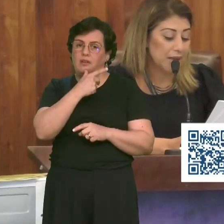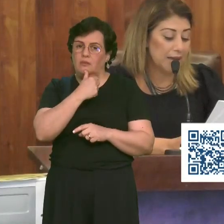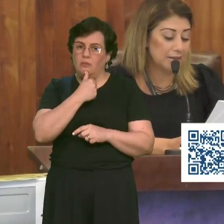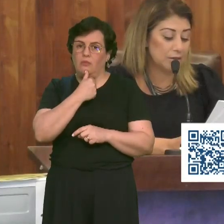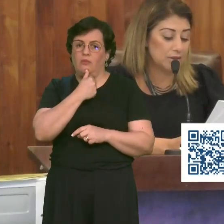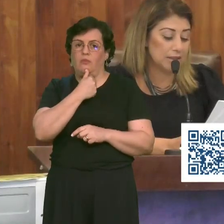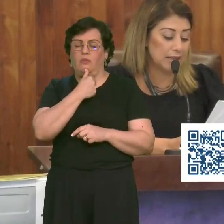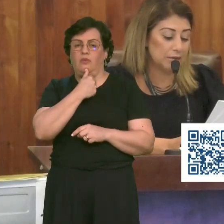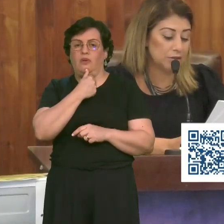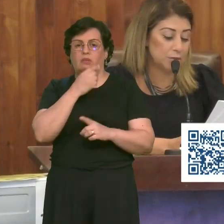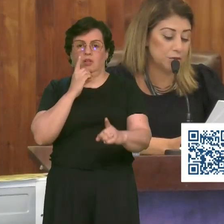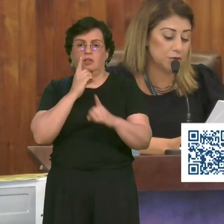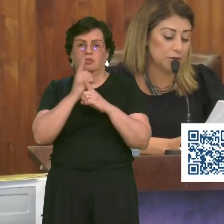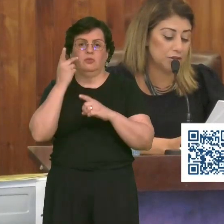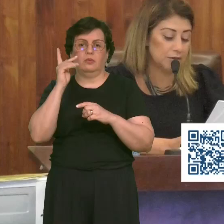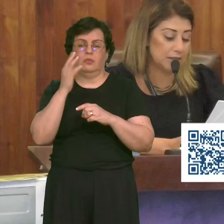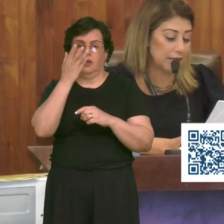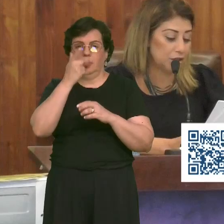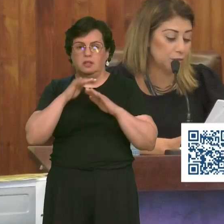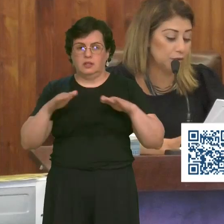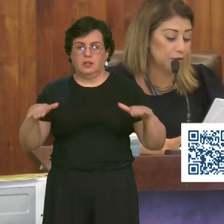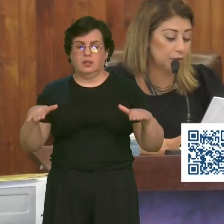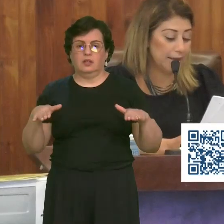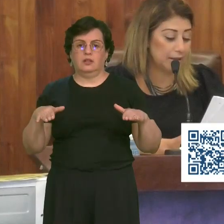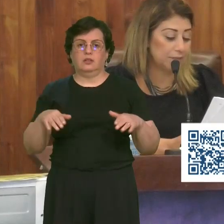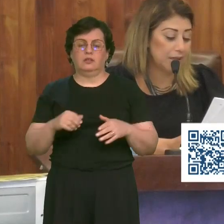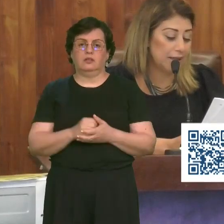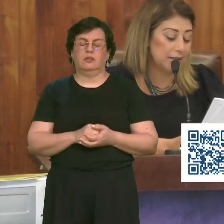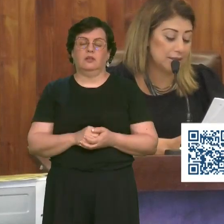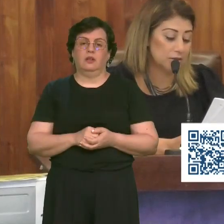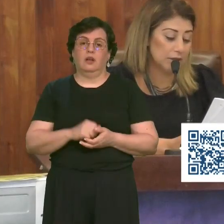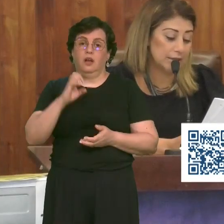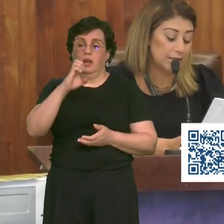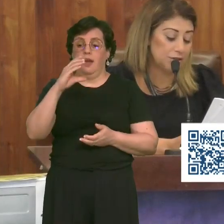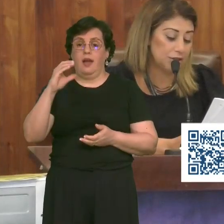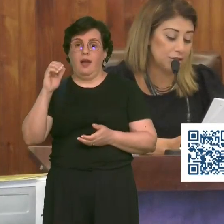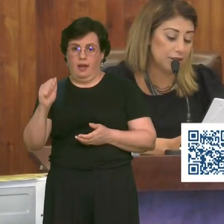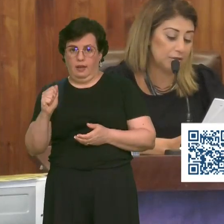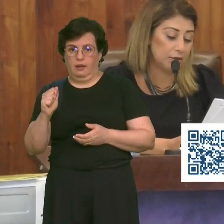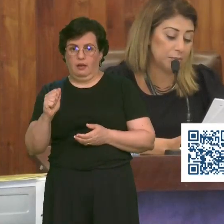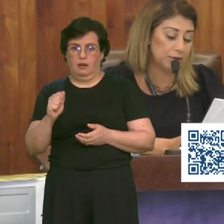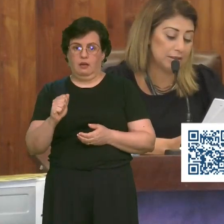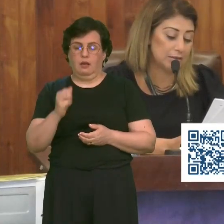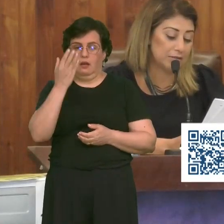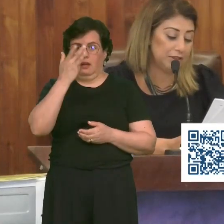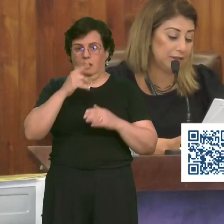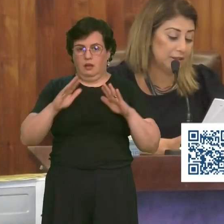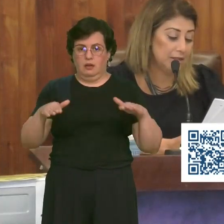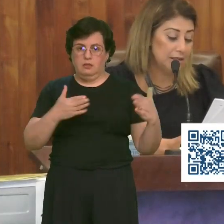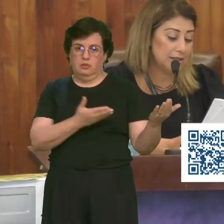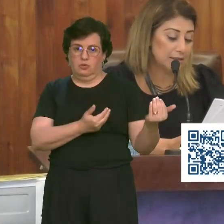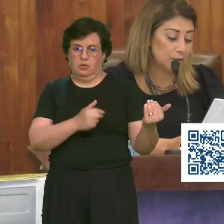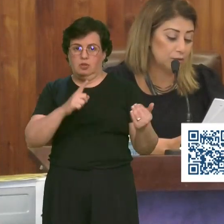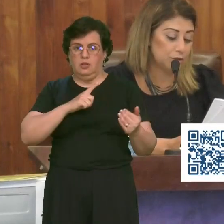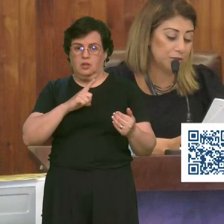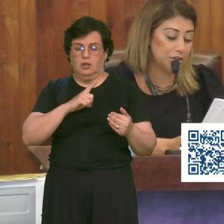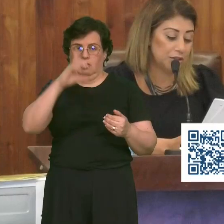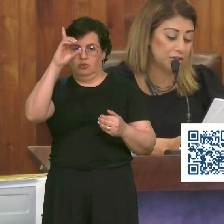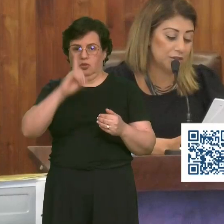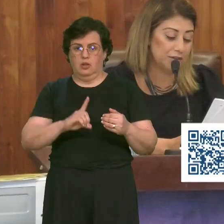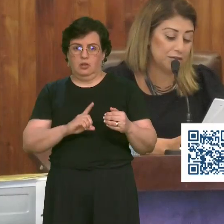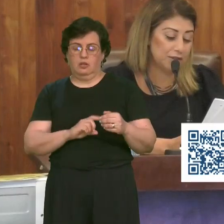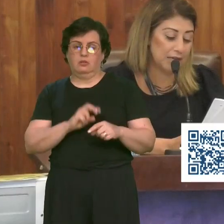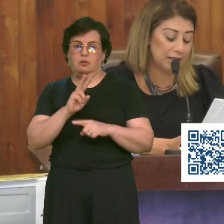a que se considerar o disposto no artigo 7º do ECA a criança adolescente tem direito a proteção à Vida e a saúde